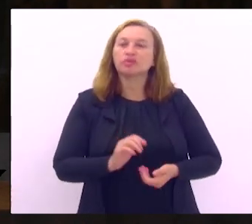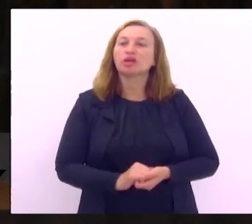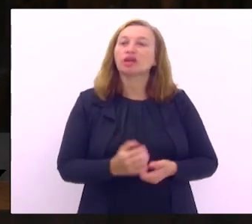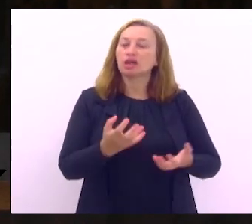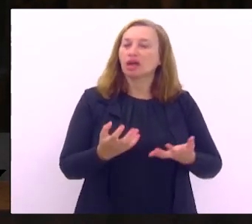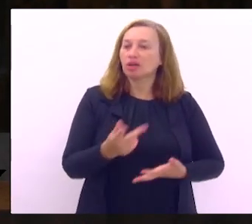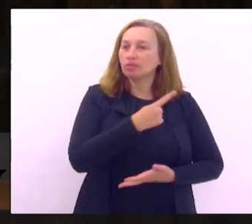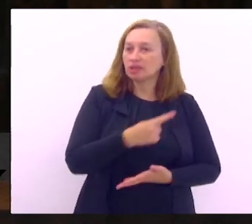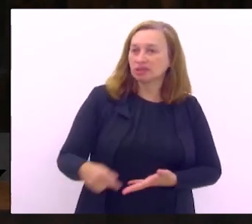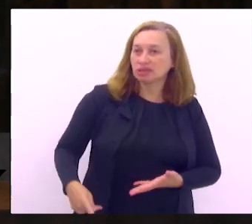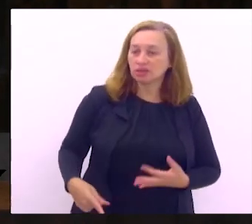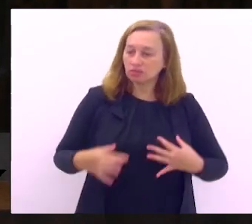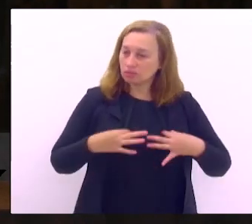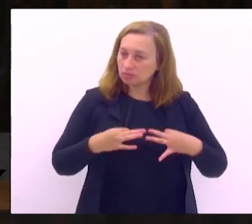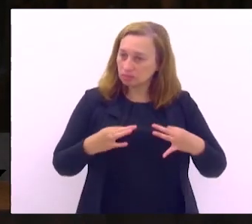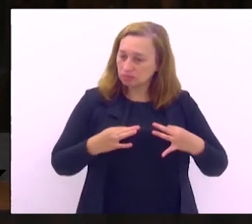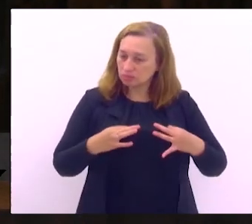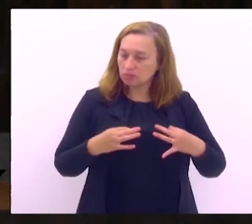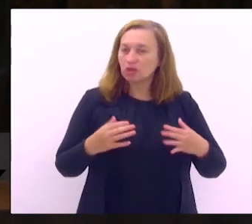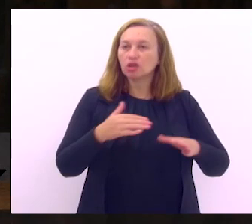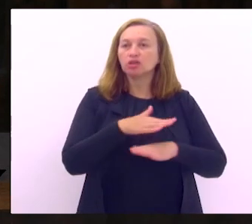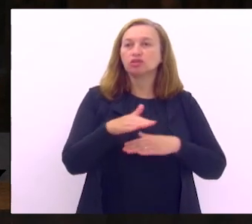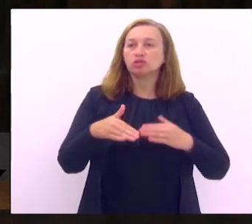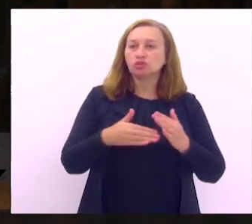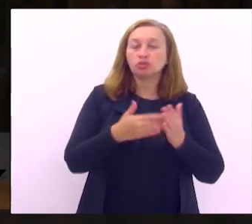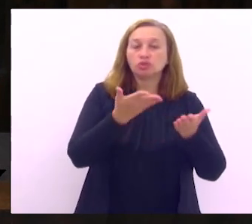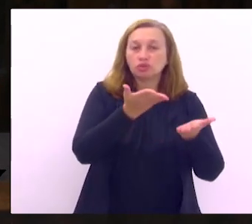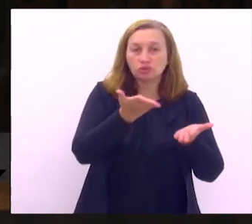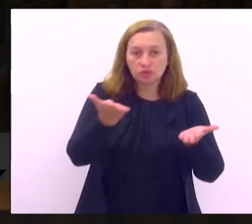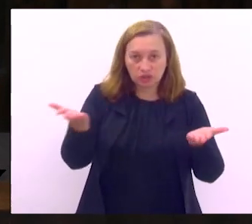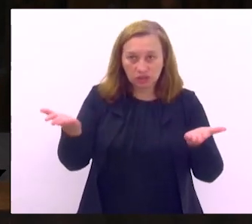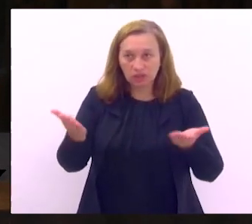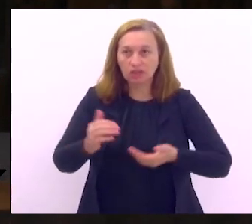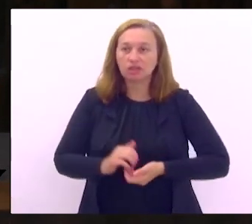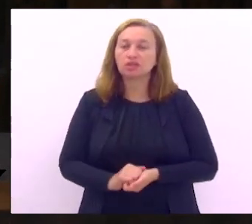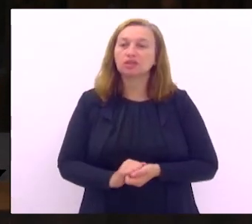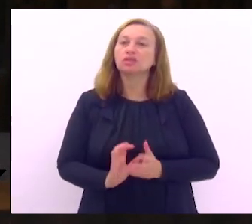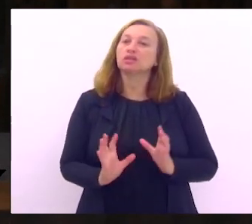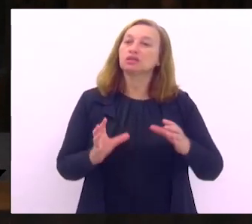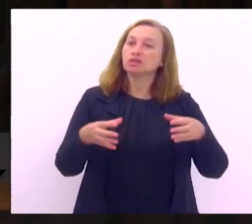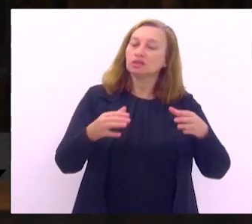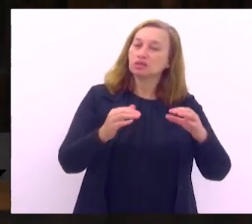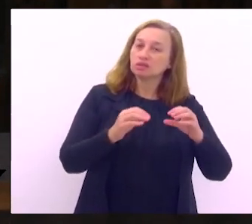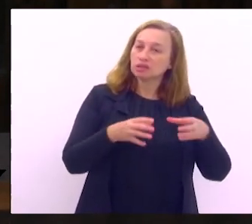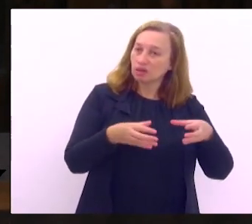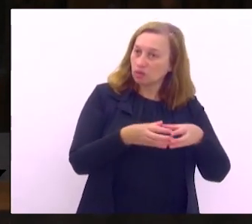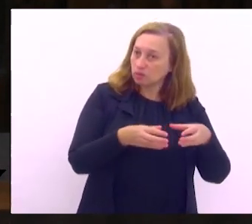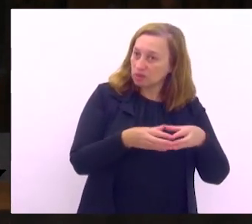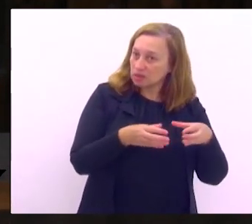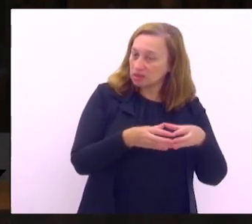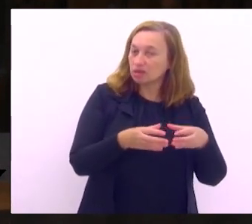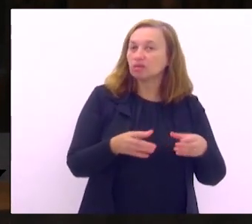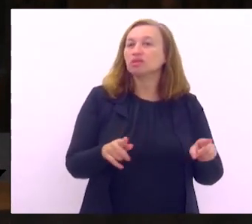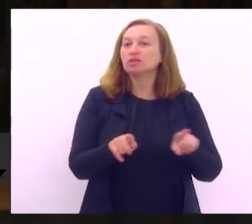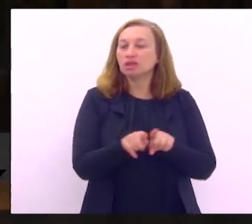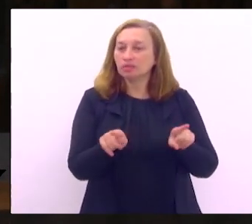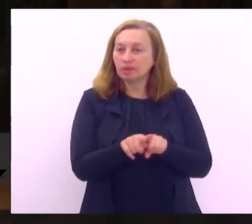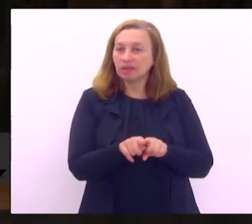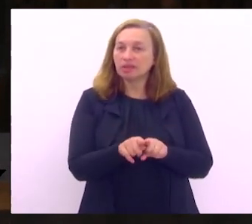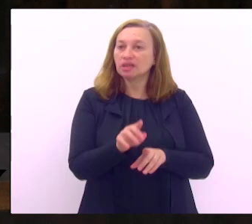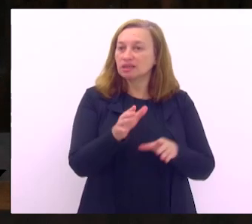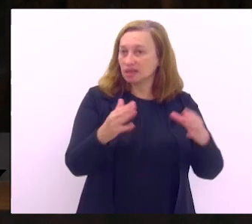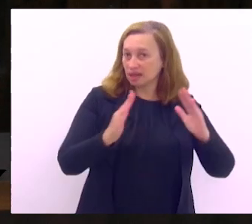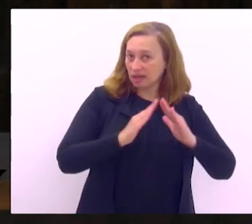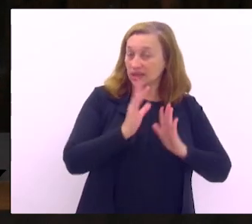quero me colocar à disposição de todas as senhoras e senhores desta comissão e desta casa,